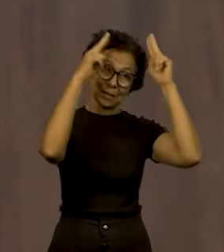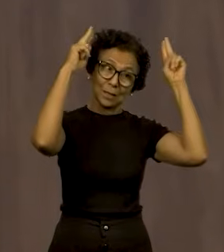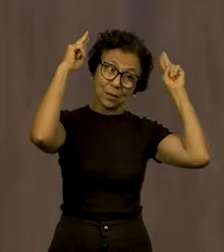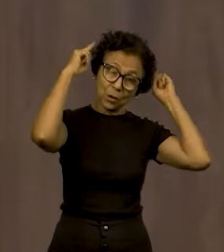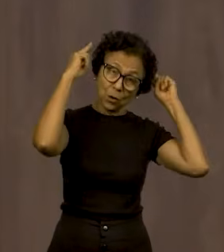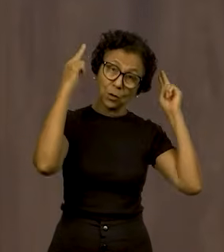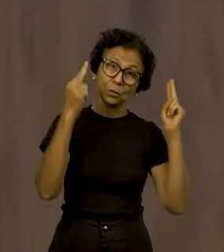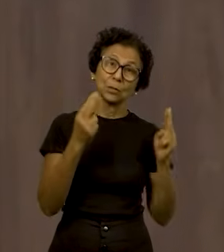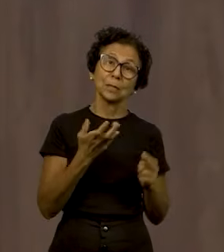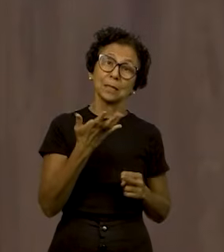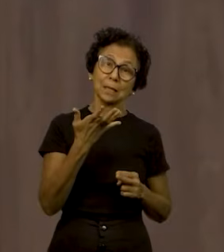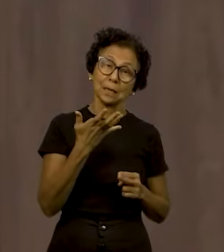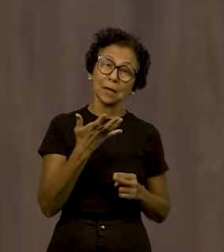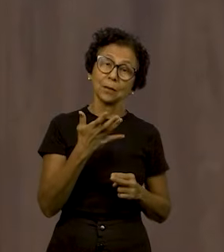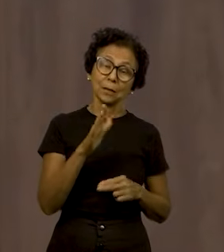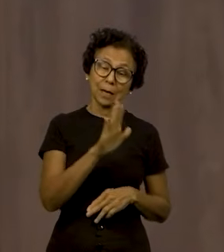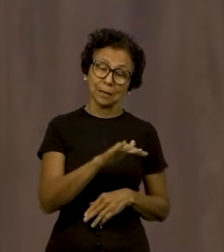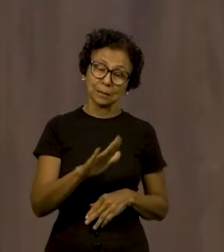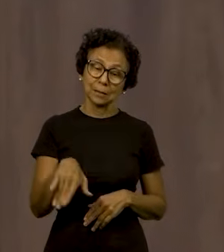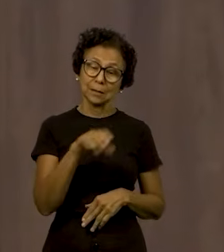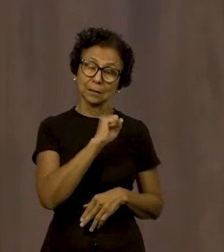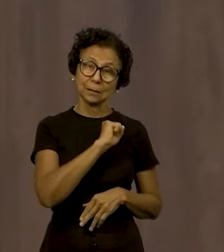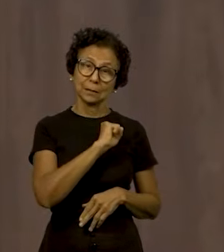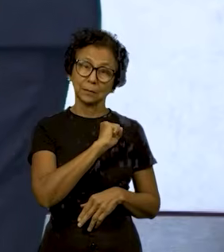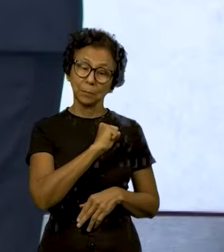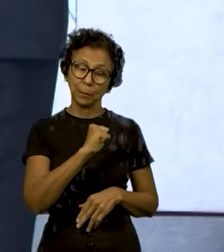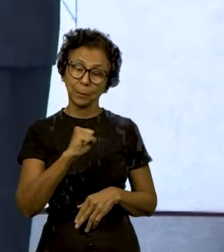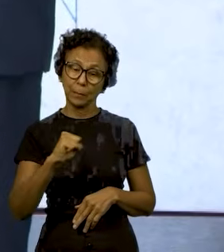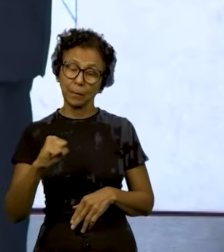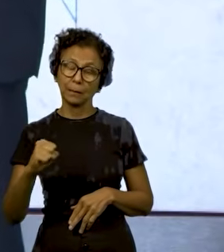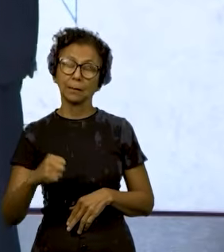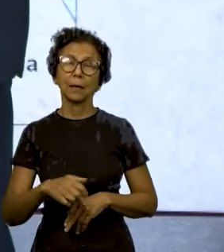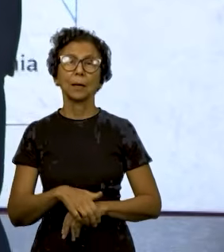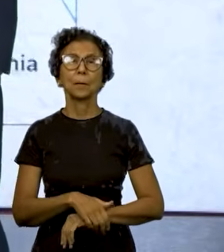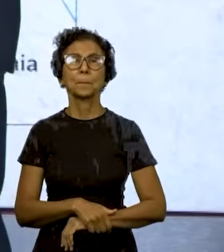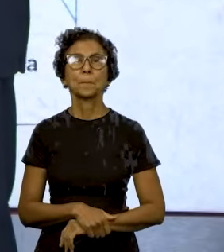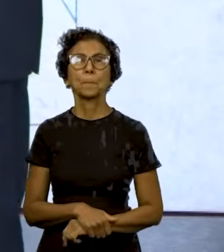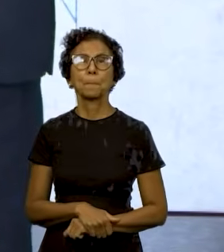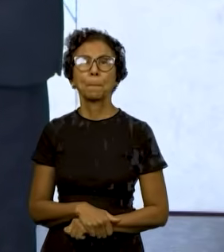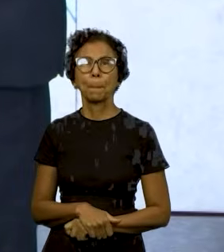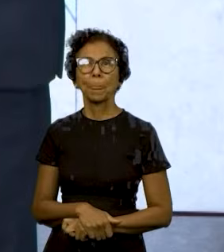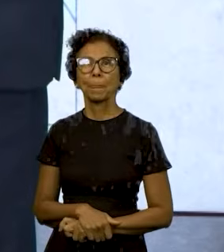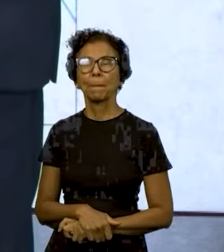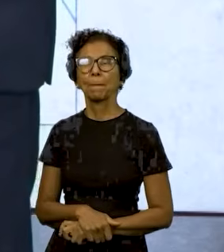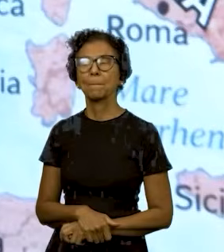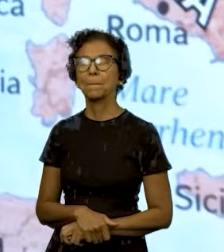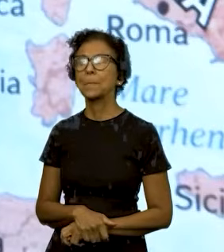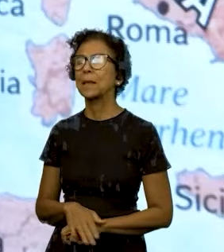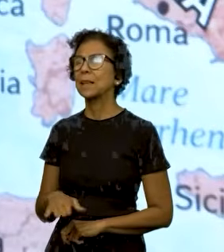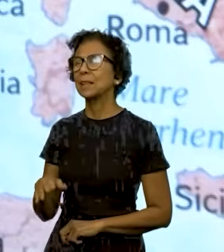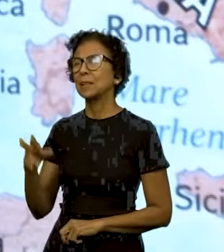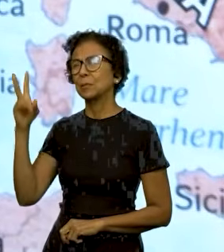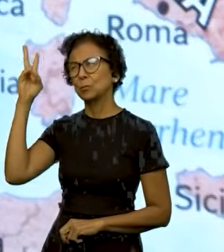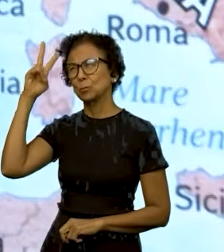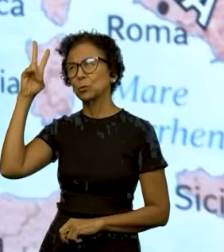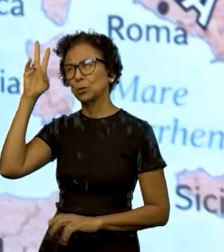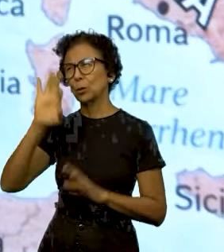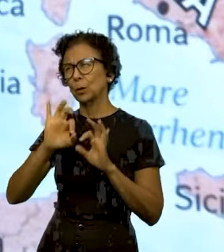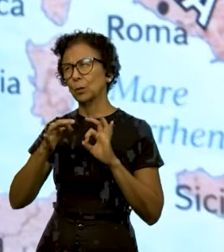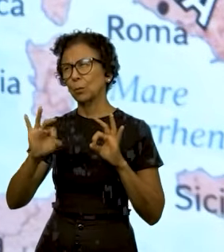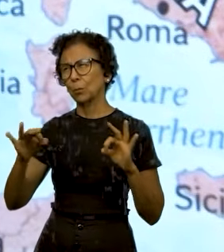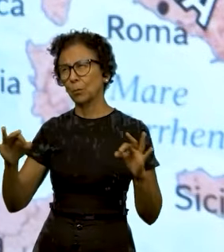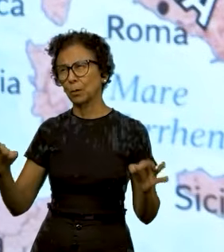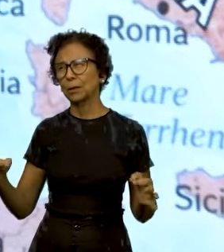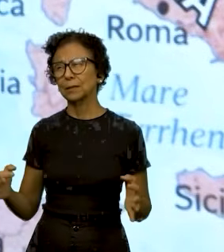as crianças. Exato. Vamos aproveitar aqui, porque nós passamos por muita história